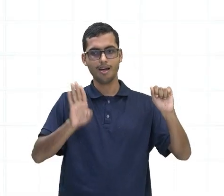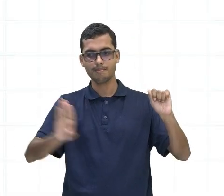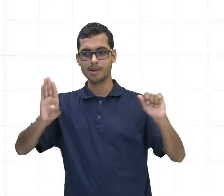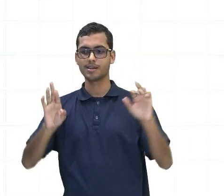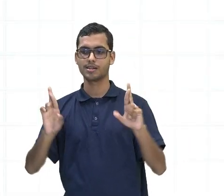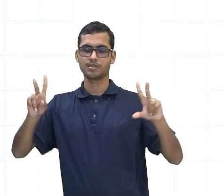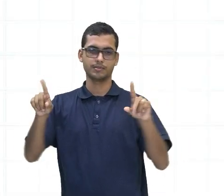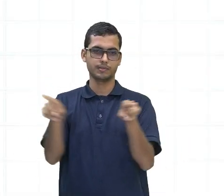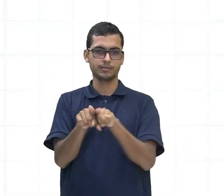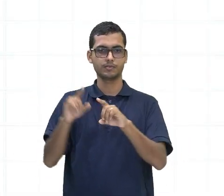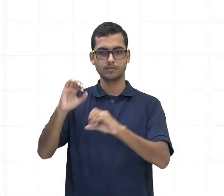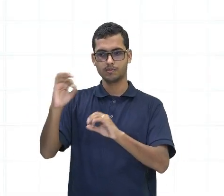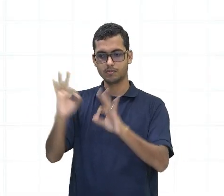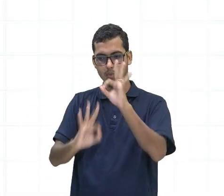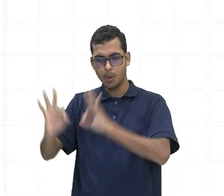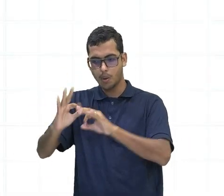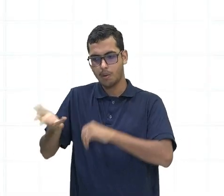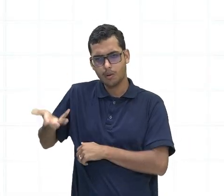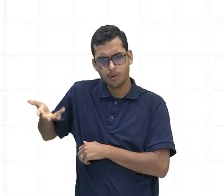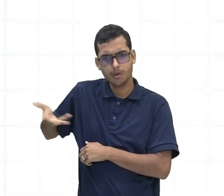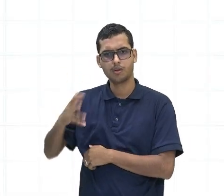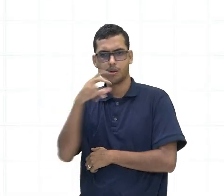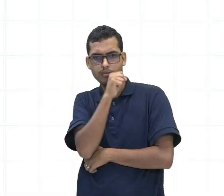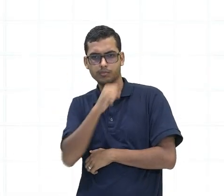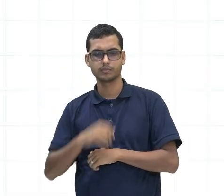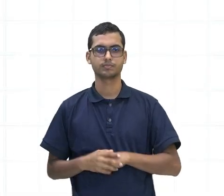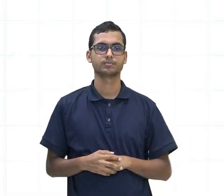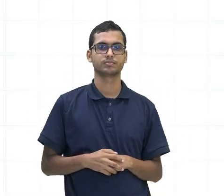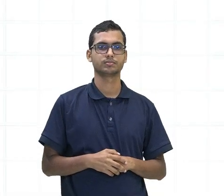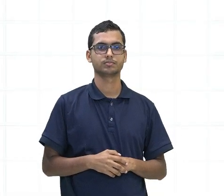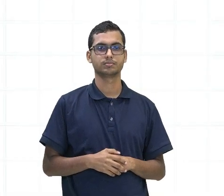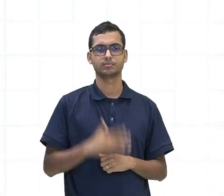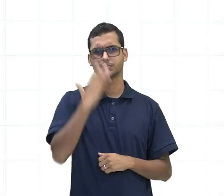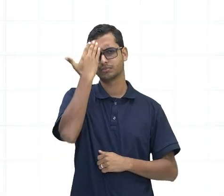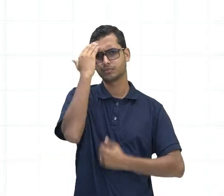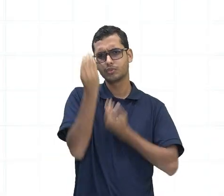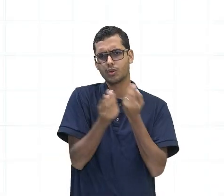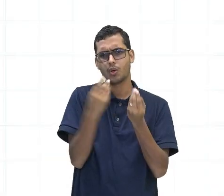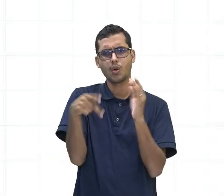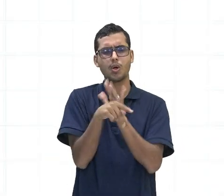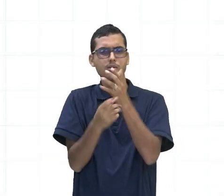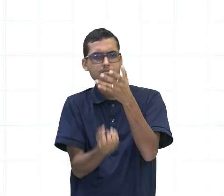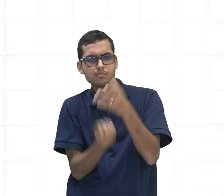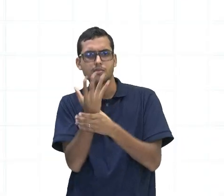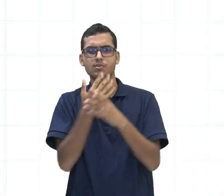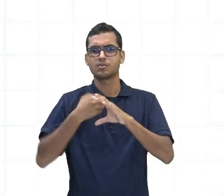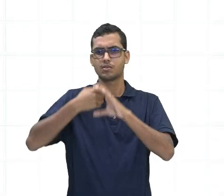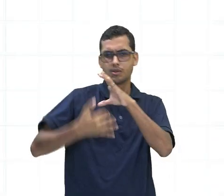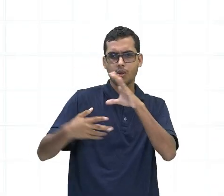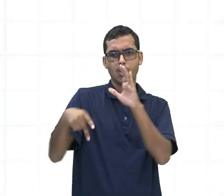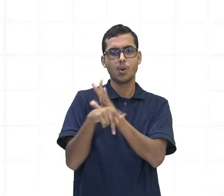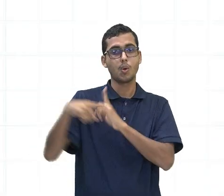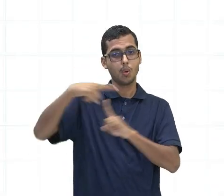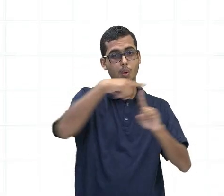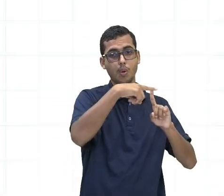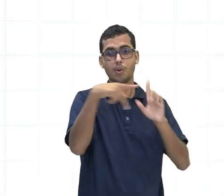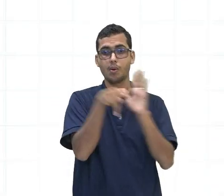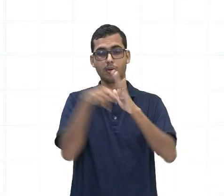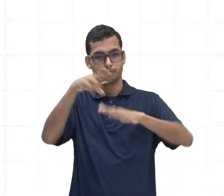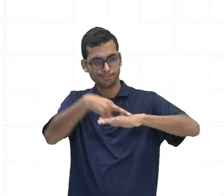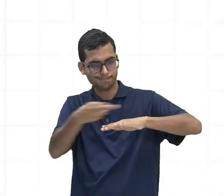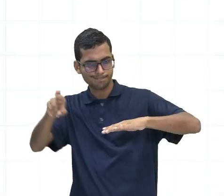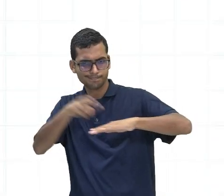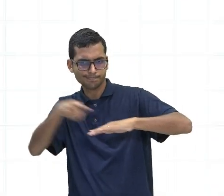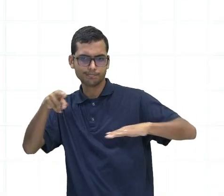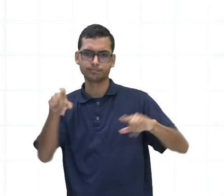nós vamos agora, já que nós compreendemos aí a formação, as características dos tipos de radiação corpuscular